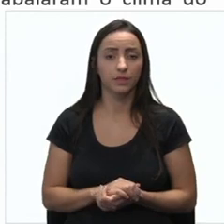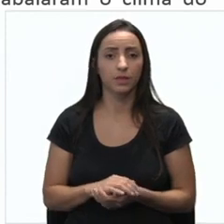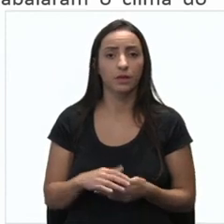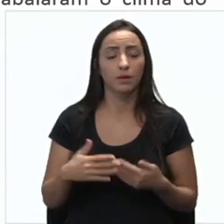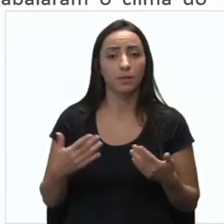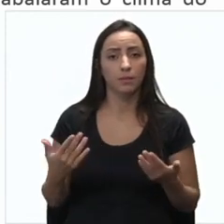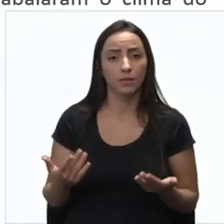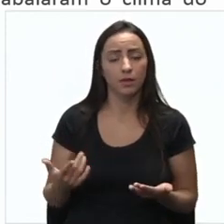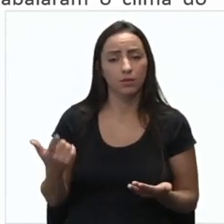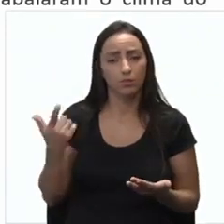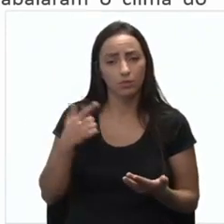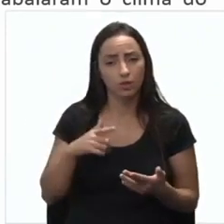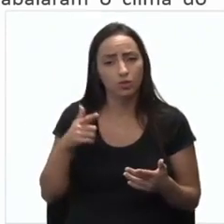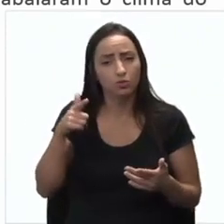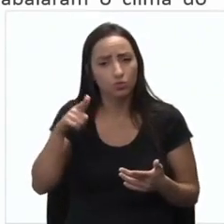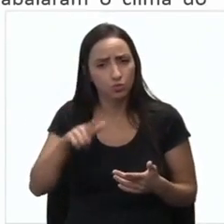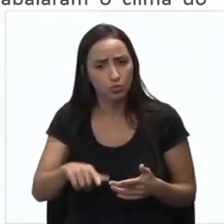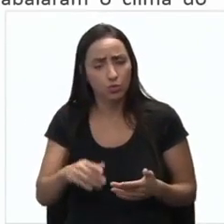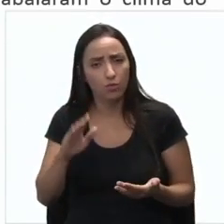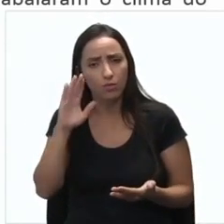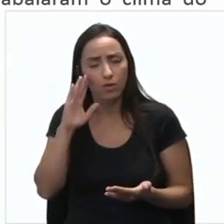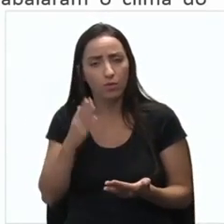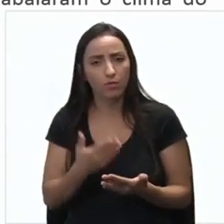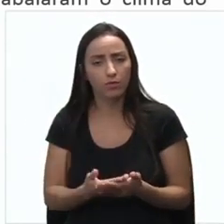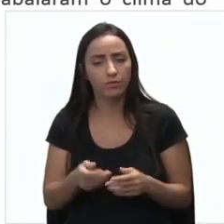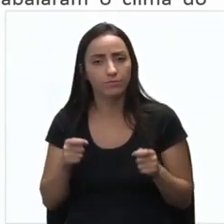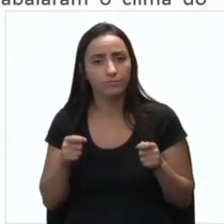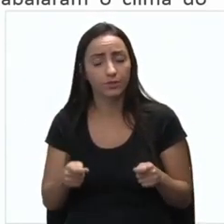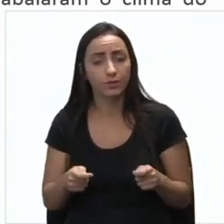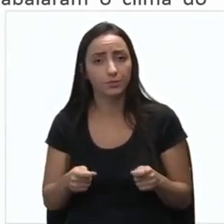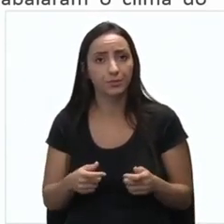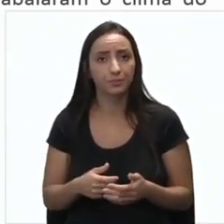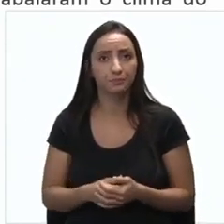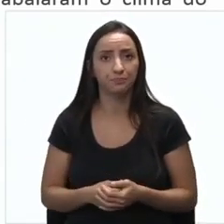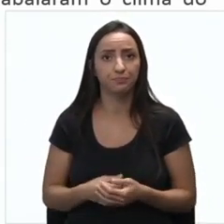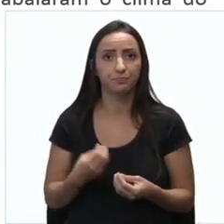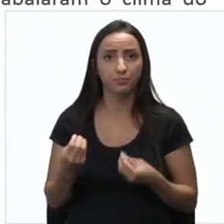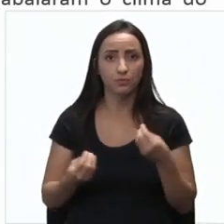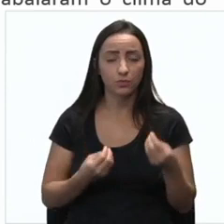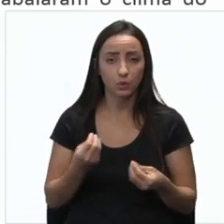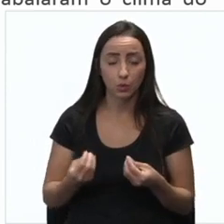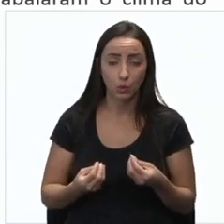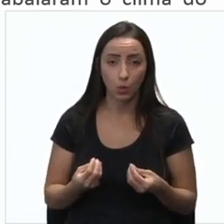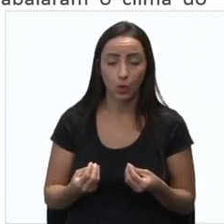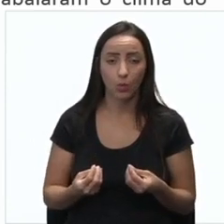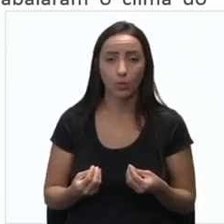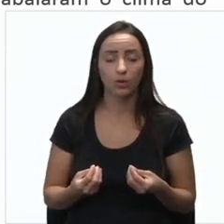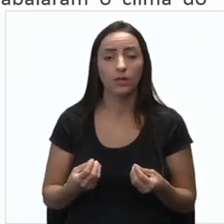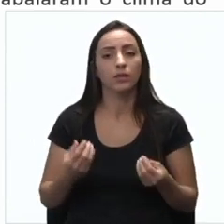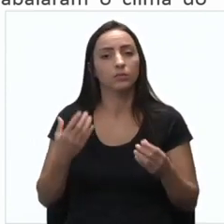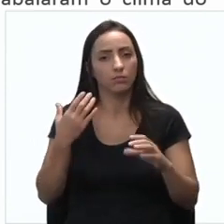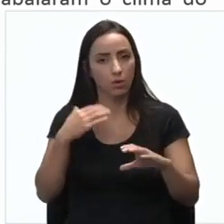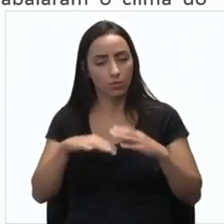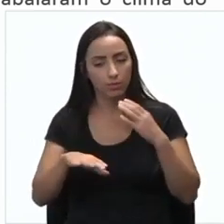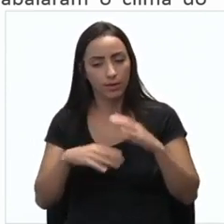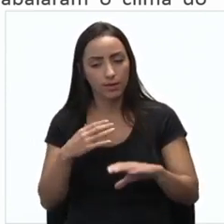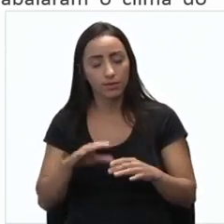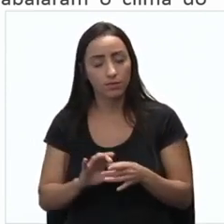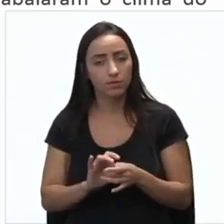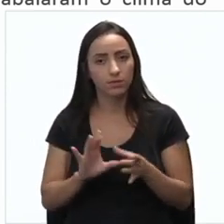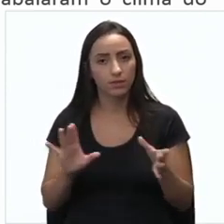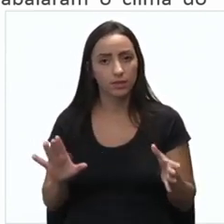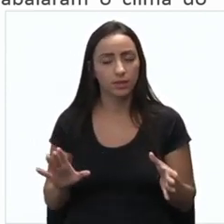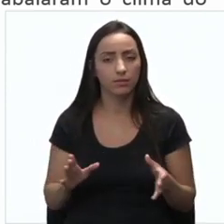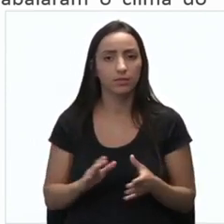resgatar aí e fortalecer a confiança por meio do quê? De uma comunicação franca, uma comunicação aberta.